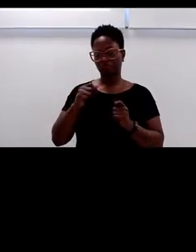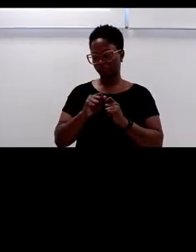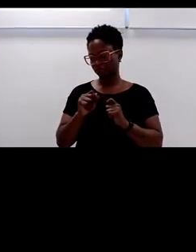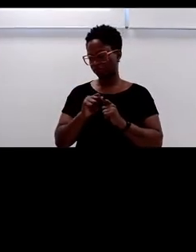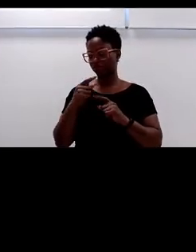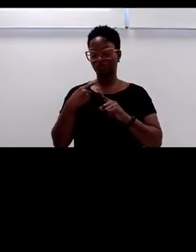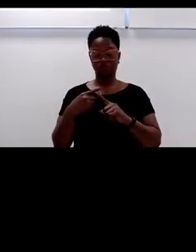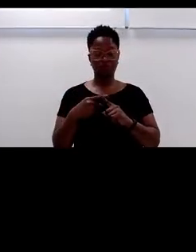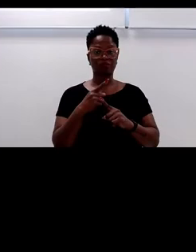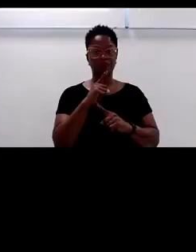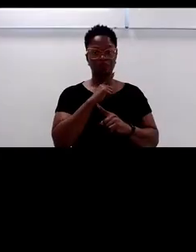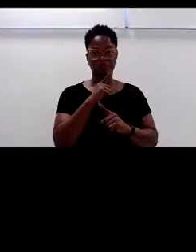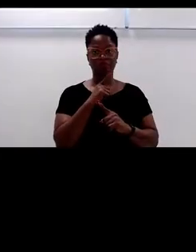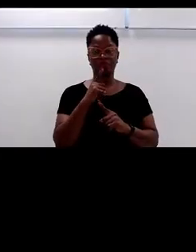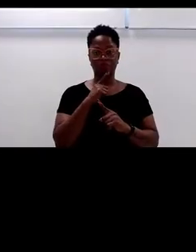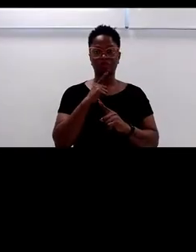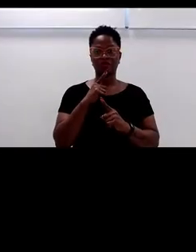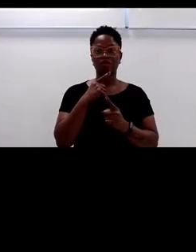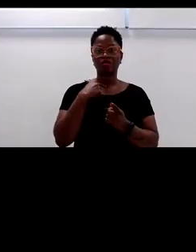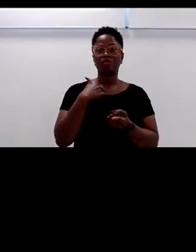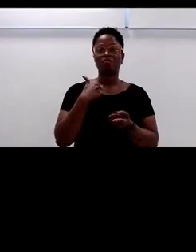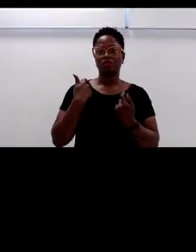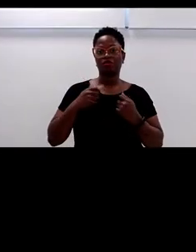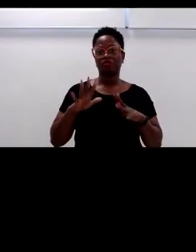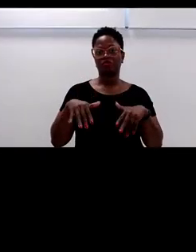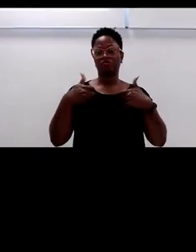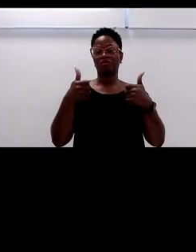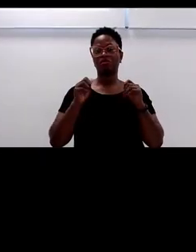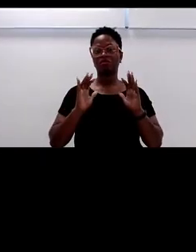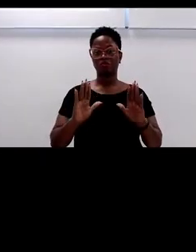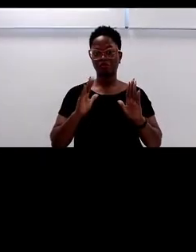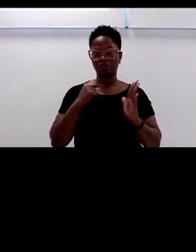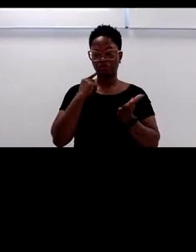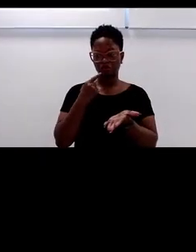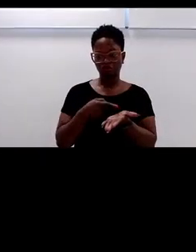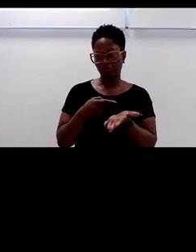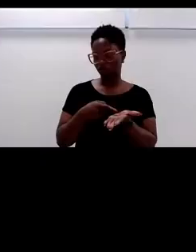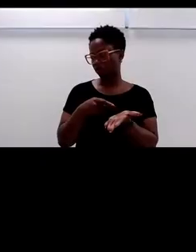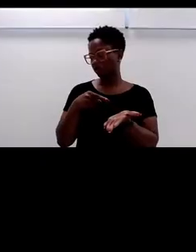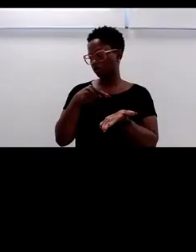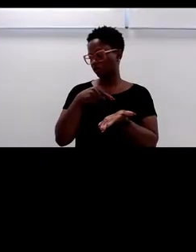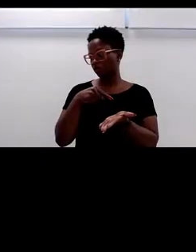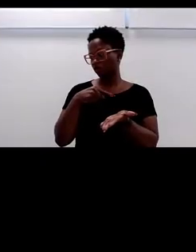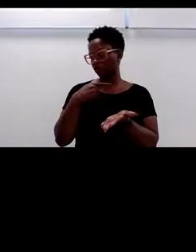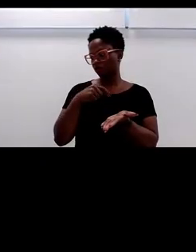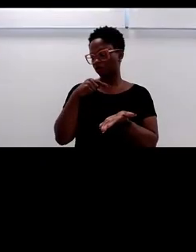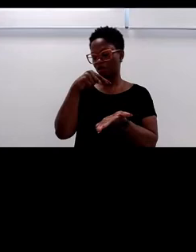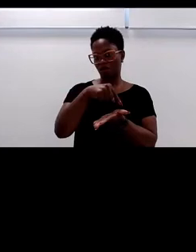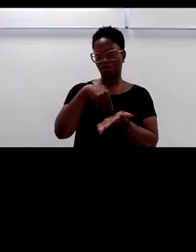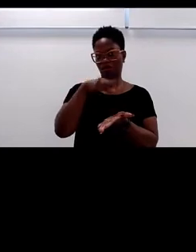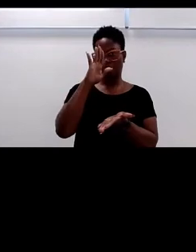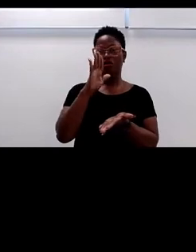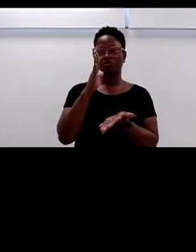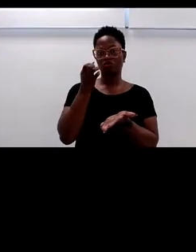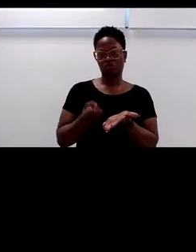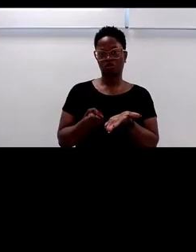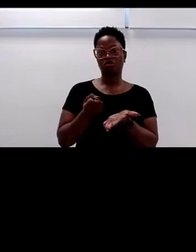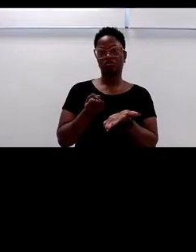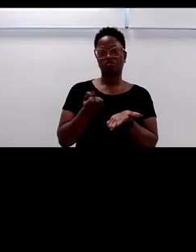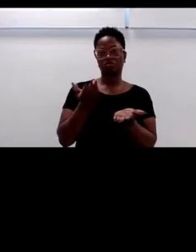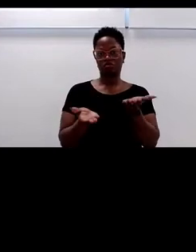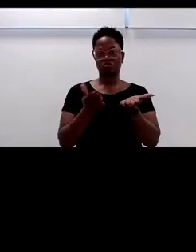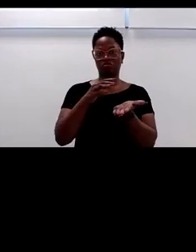muito polvilhado. Pois é. Porém, eu fico pensando... Mas vou te dizer um negócio. Vai dar muito mais peso à composição esse grupo